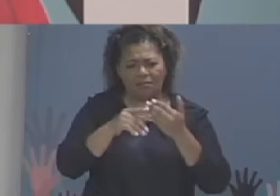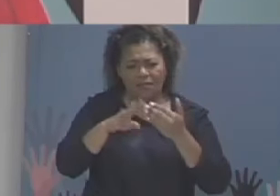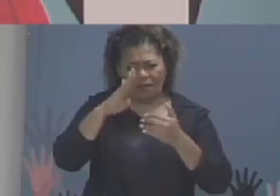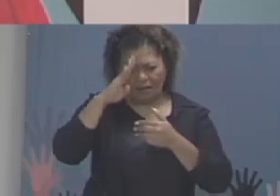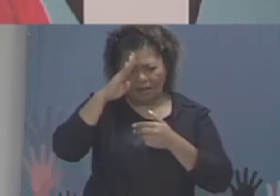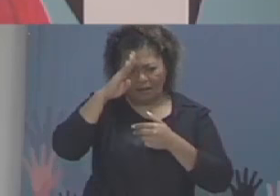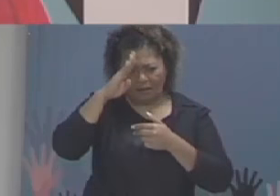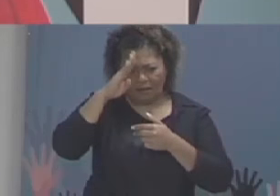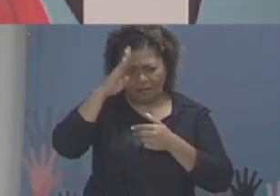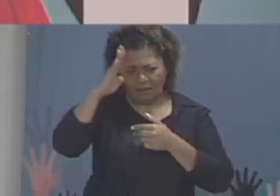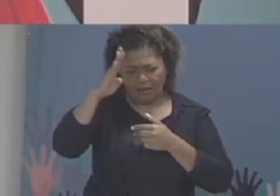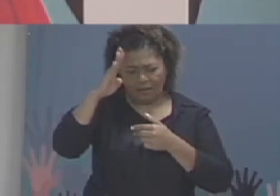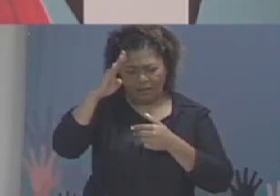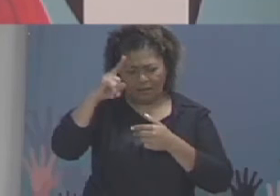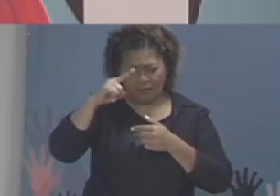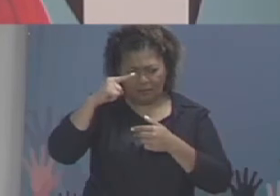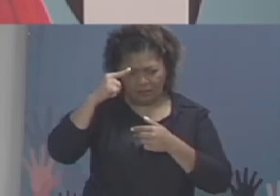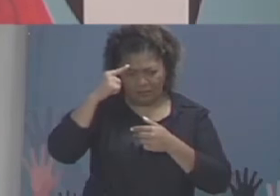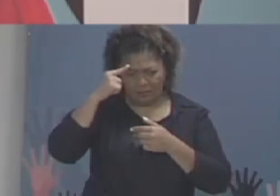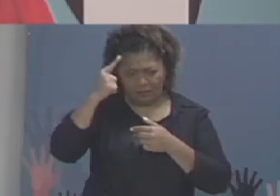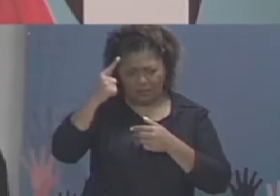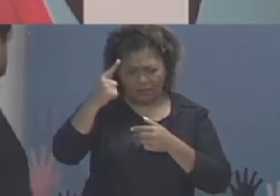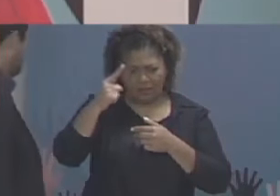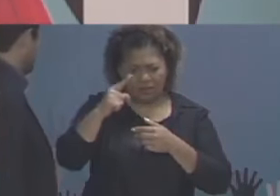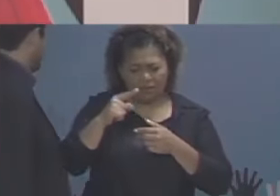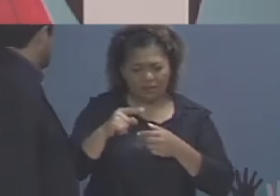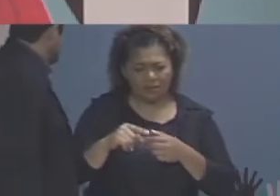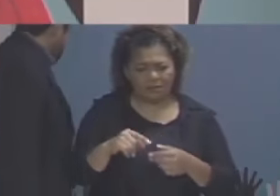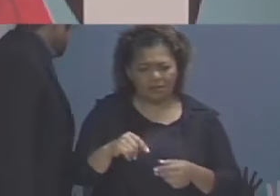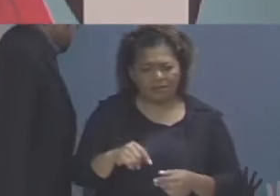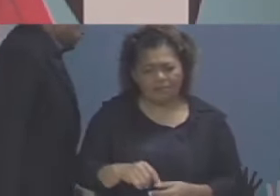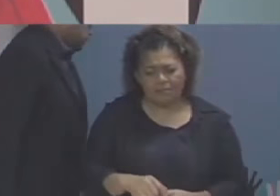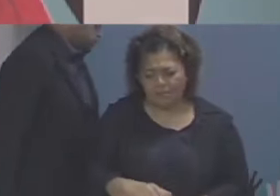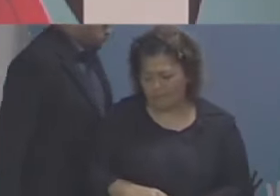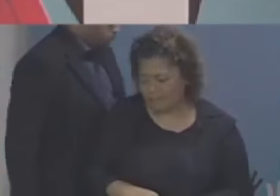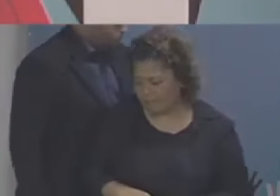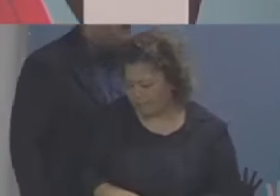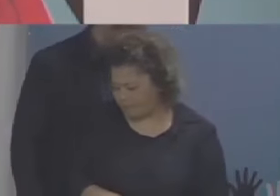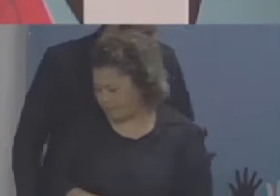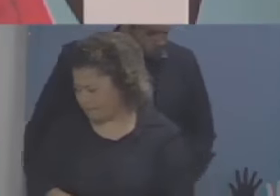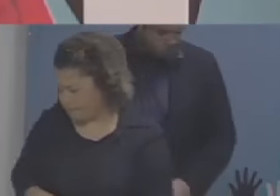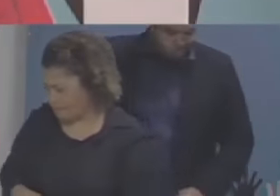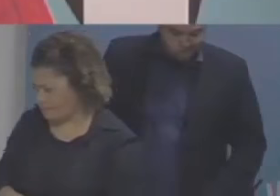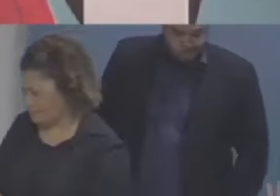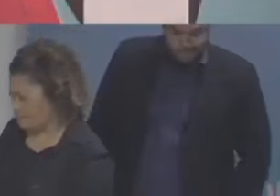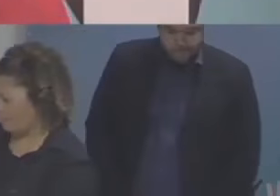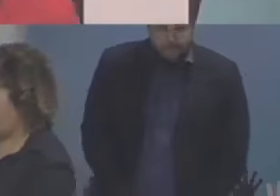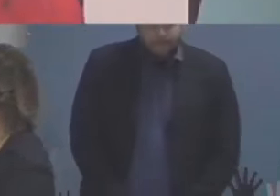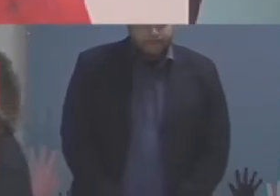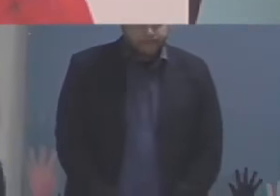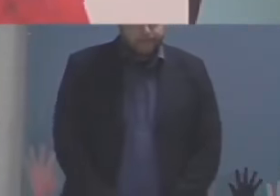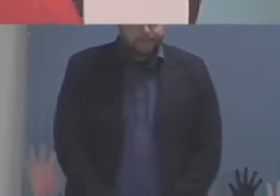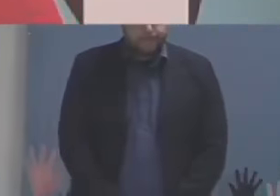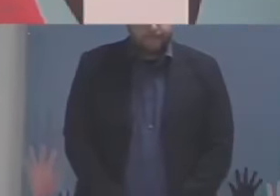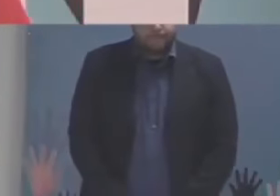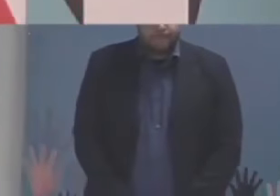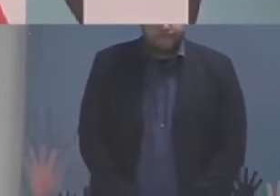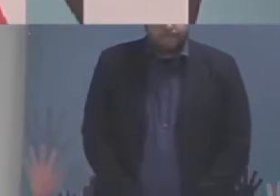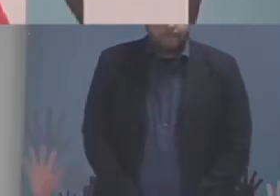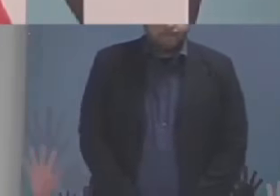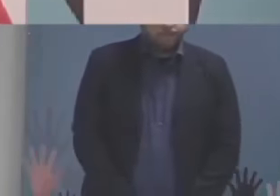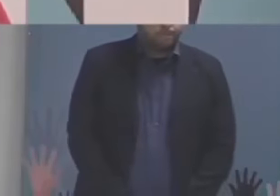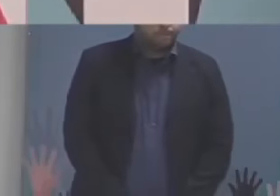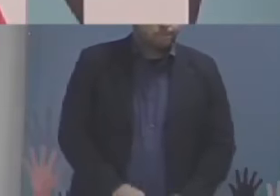Cristina Carpe, CRP 12, Santa Catarina, número do seu CRP 4112. O senhor